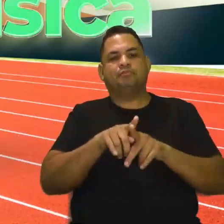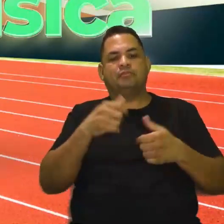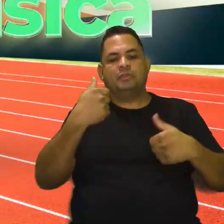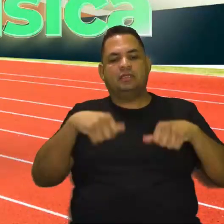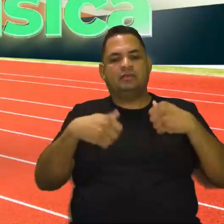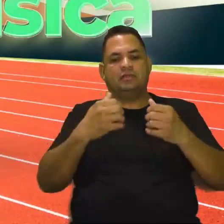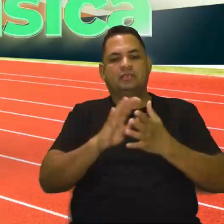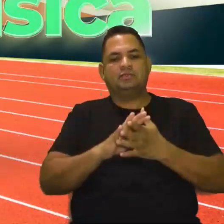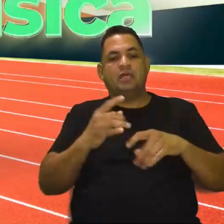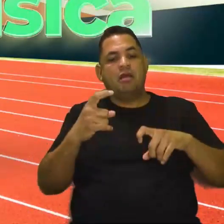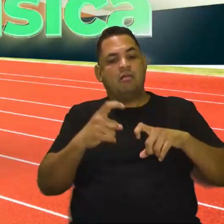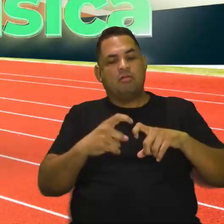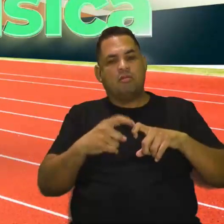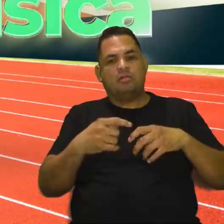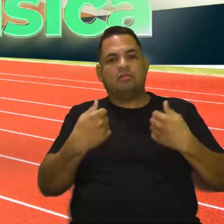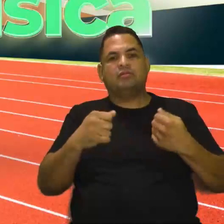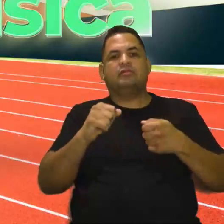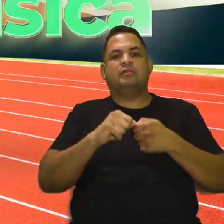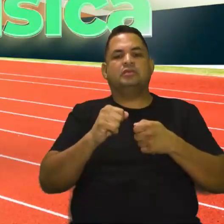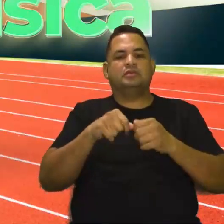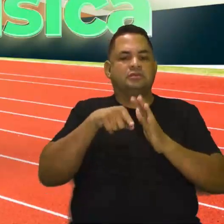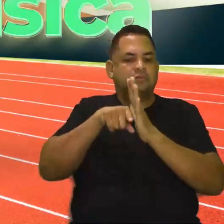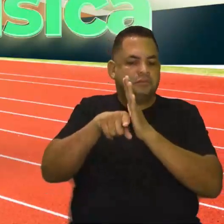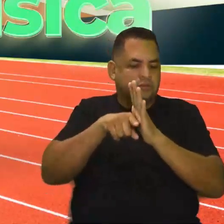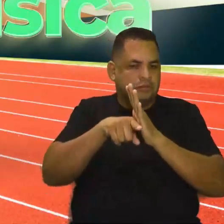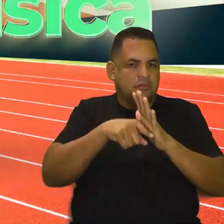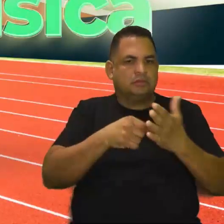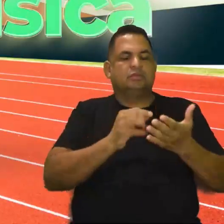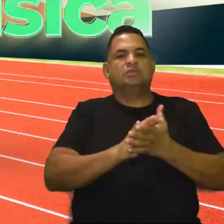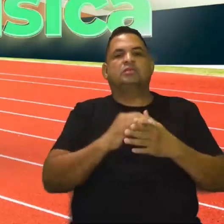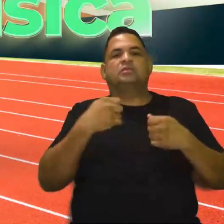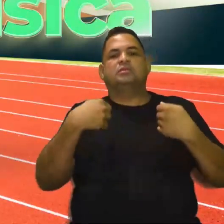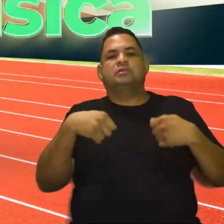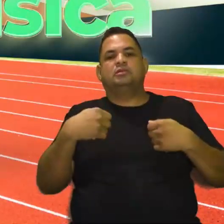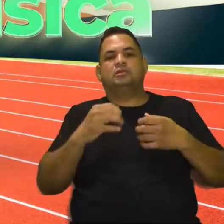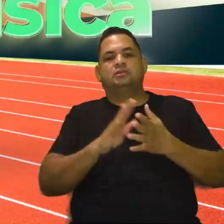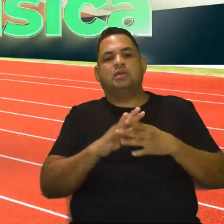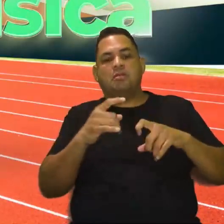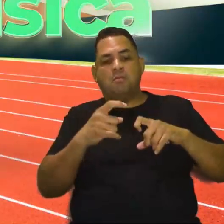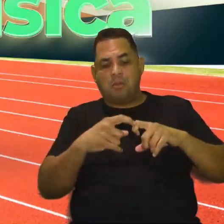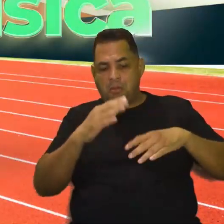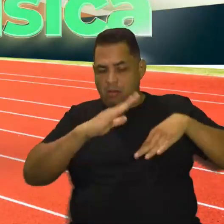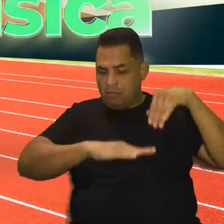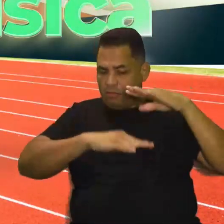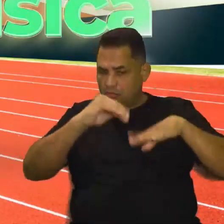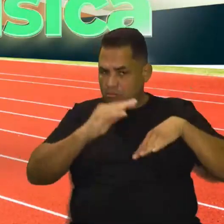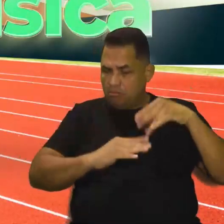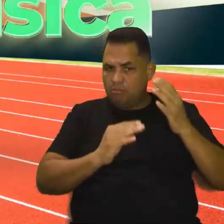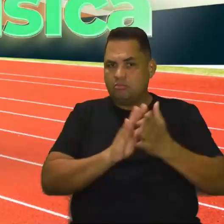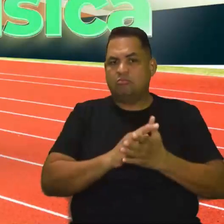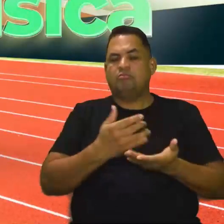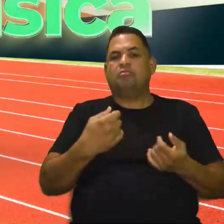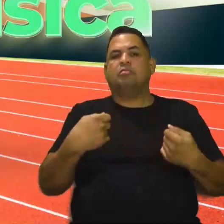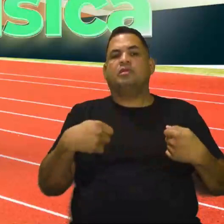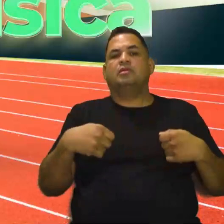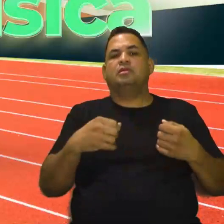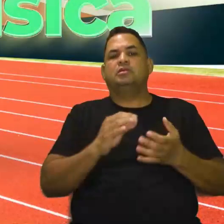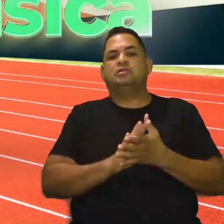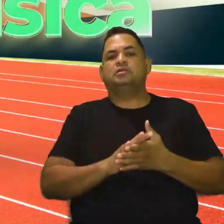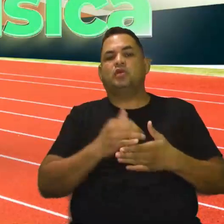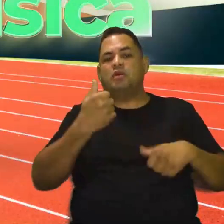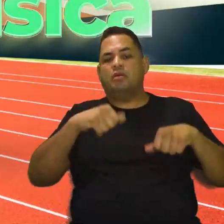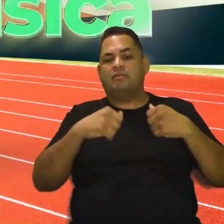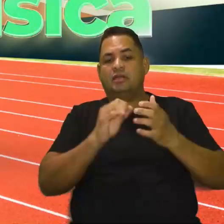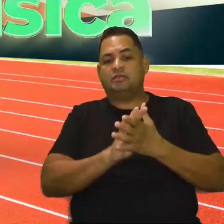avaliação clínica. Então, você precisa fazer uns exames, você precisa ir com o médico, você precisa de uma avaliação